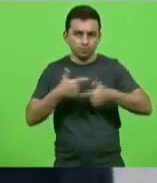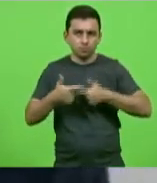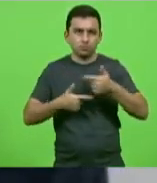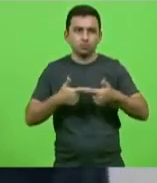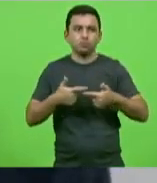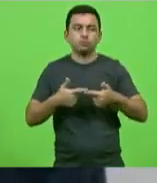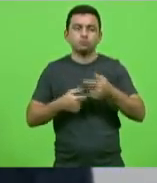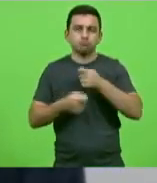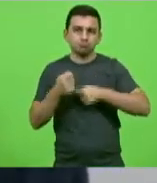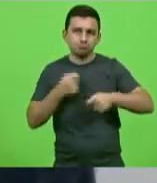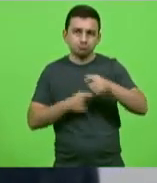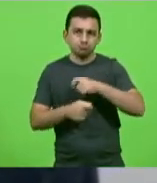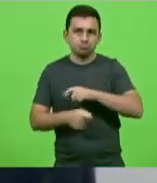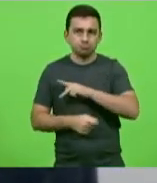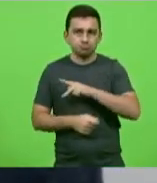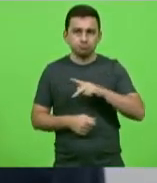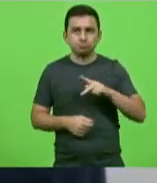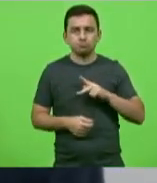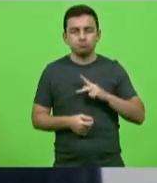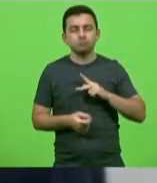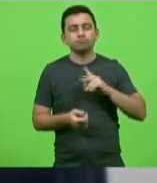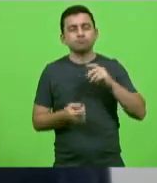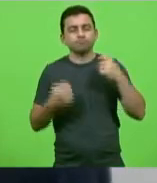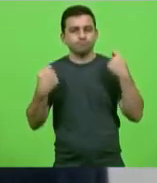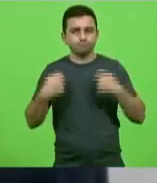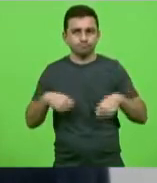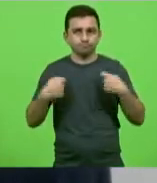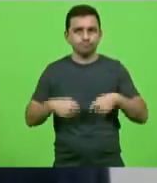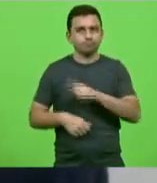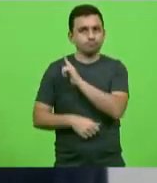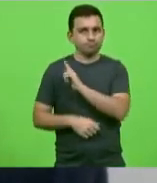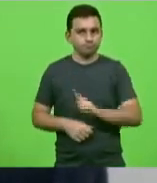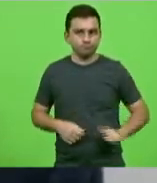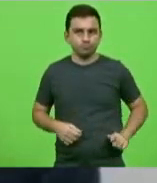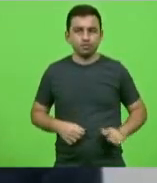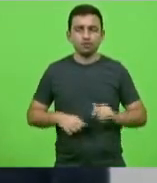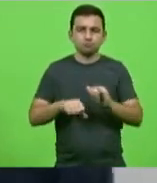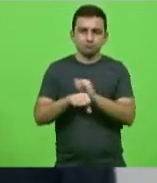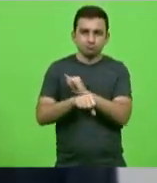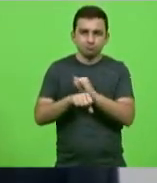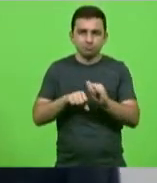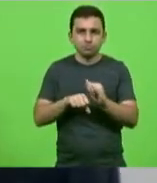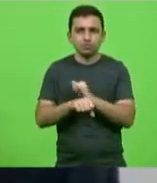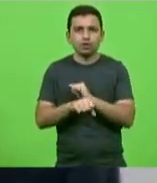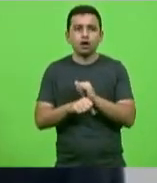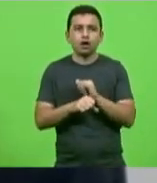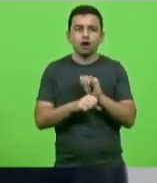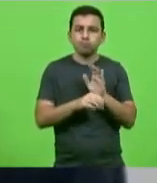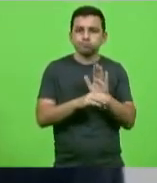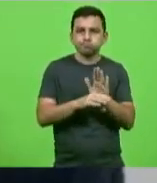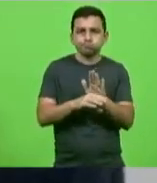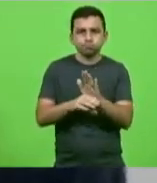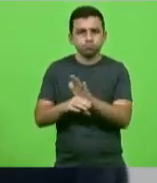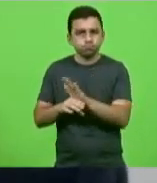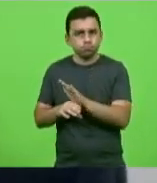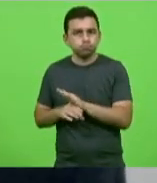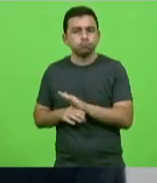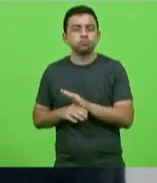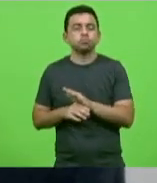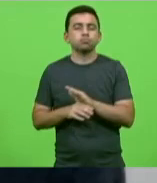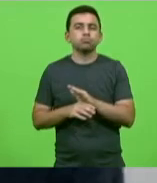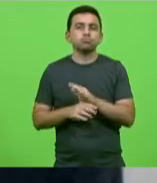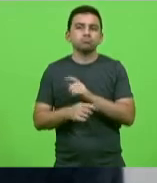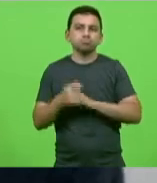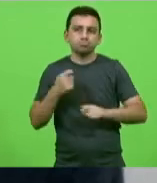pública, necessariamente o governante se cerca de técnicos para auxiliá-lo na administração, cabendo à